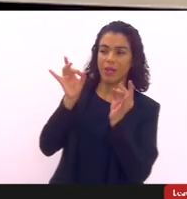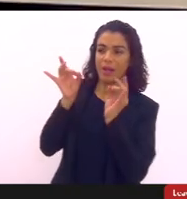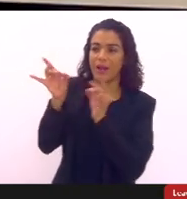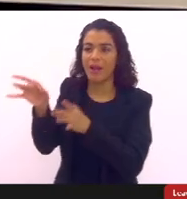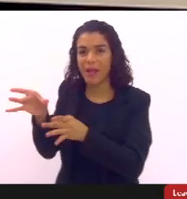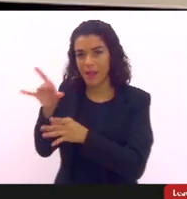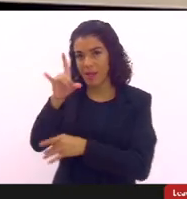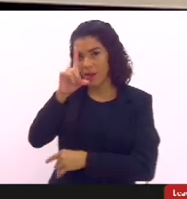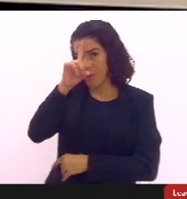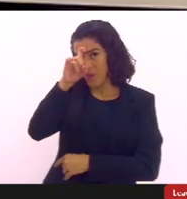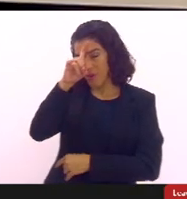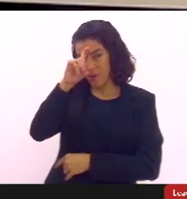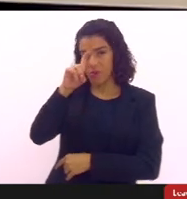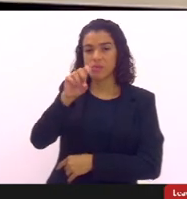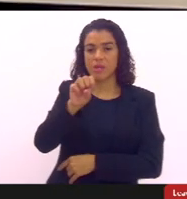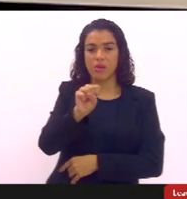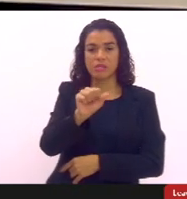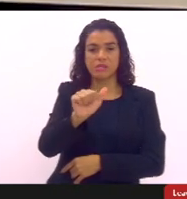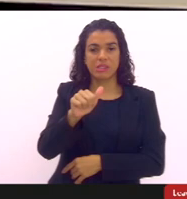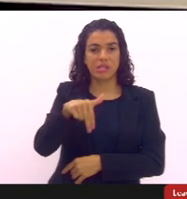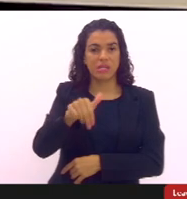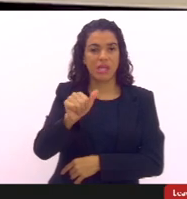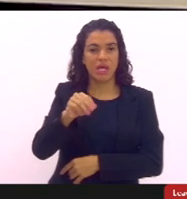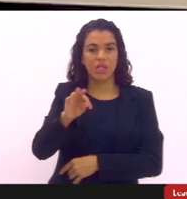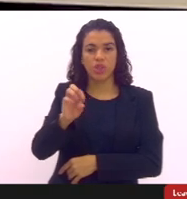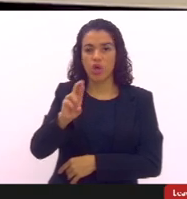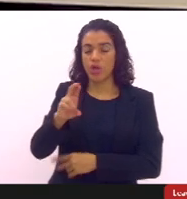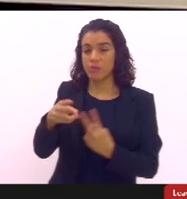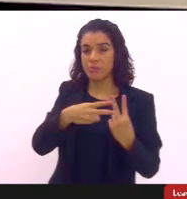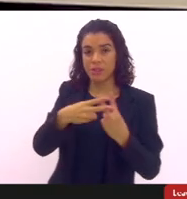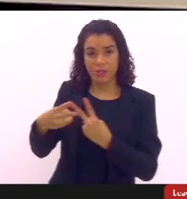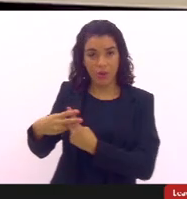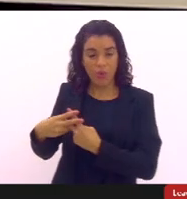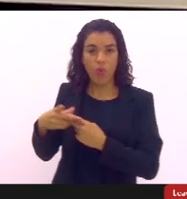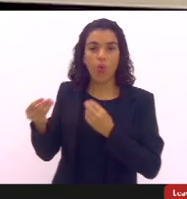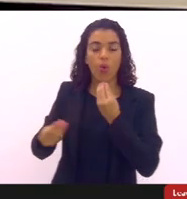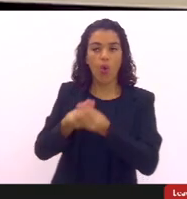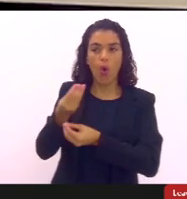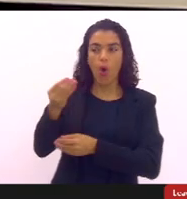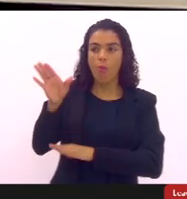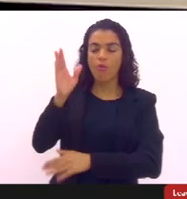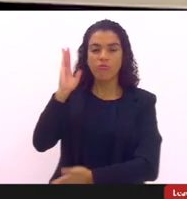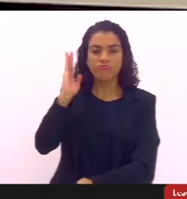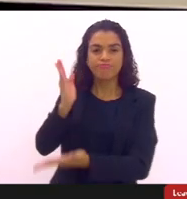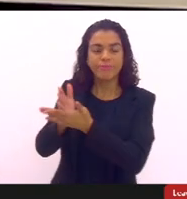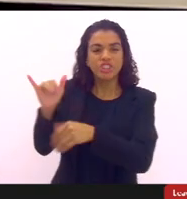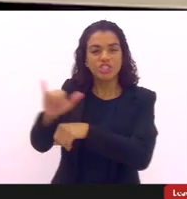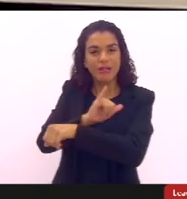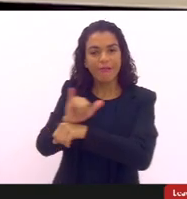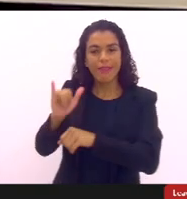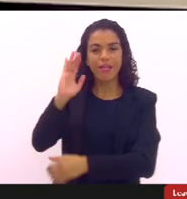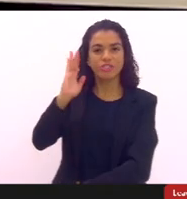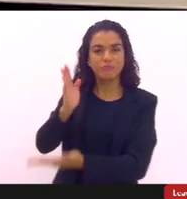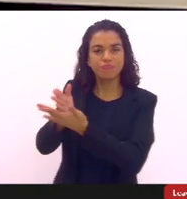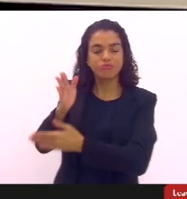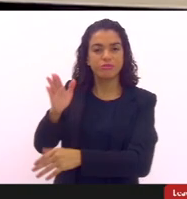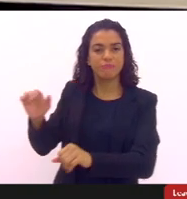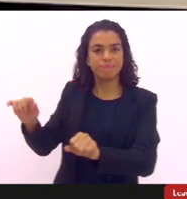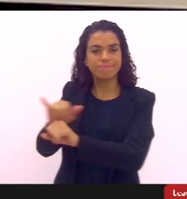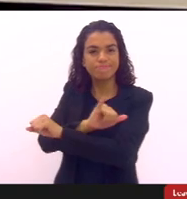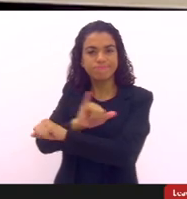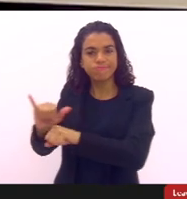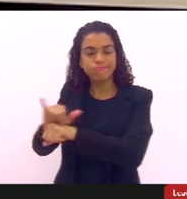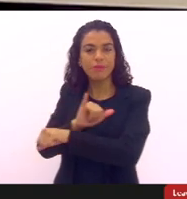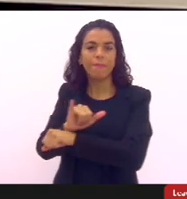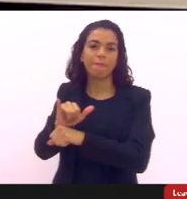equipamento de saúde relevante para o atendimento e enfrentamento à tuberculose no sistema prisional. Tive algumas